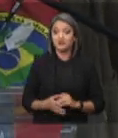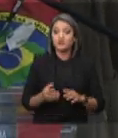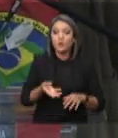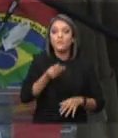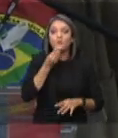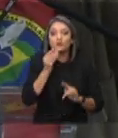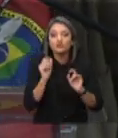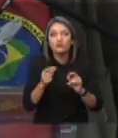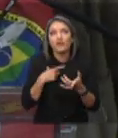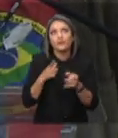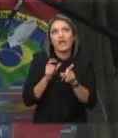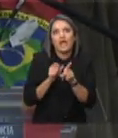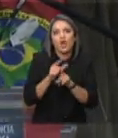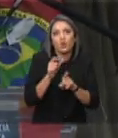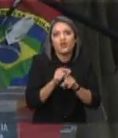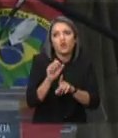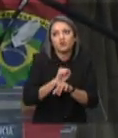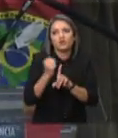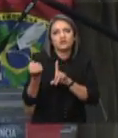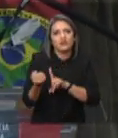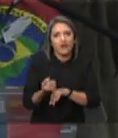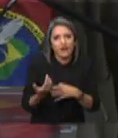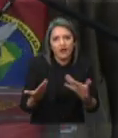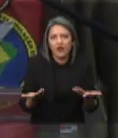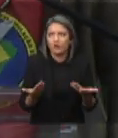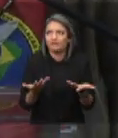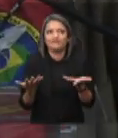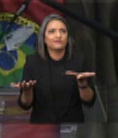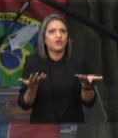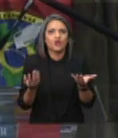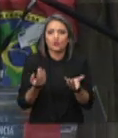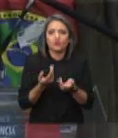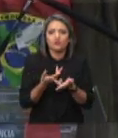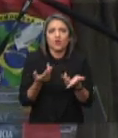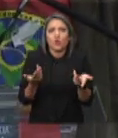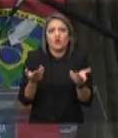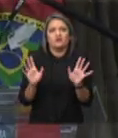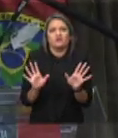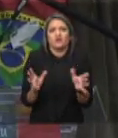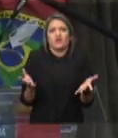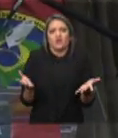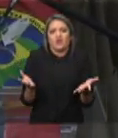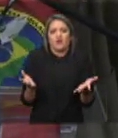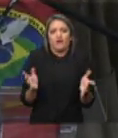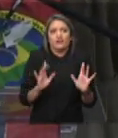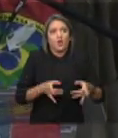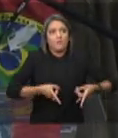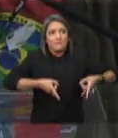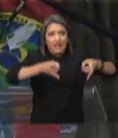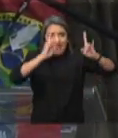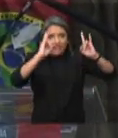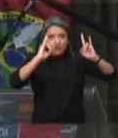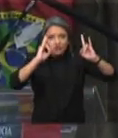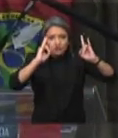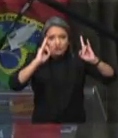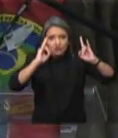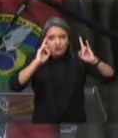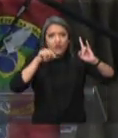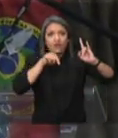um aluguel social ou alguma coisa entendeu dividir entendeu um prédio com